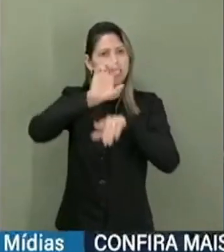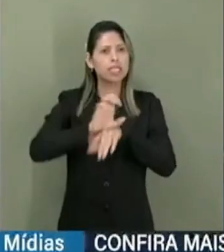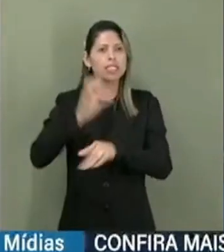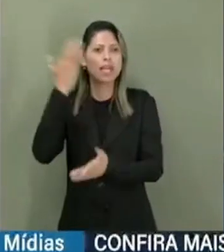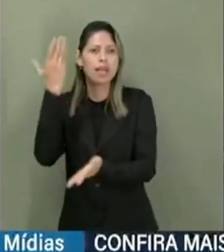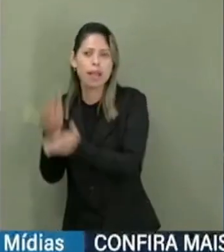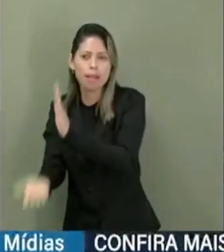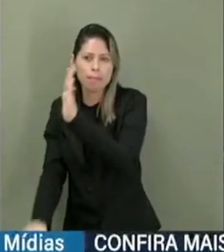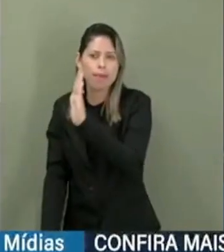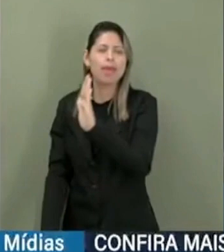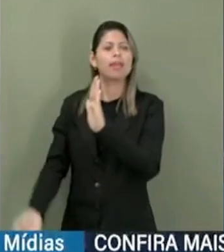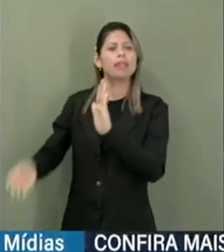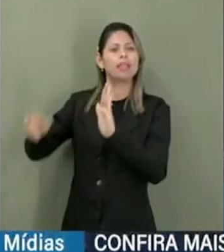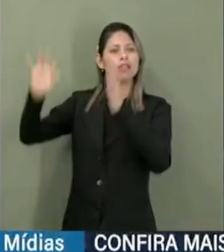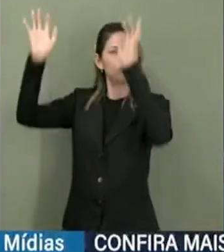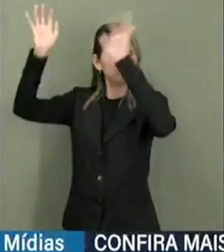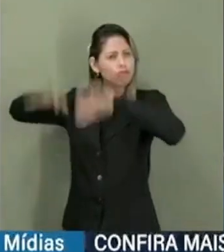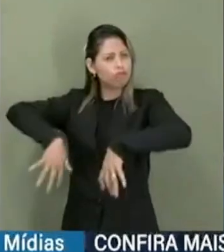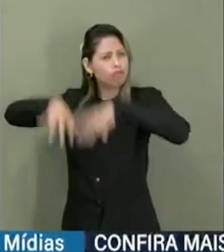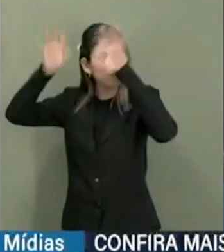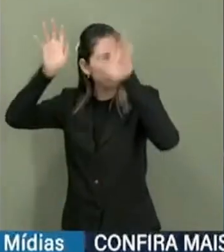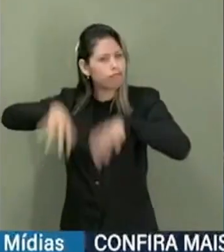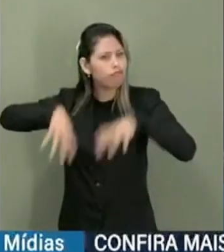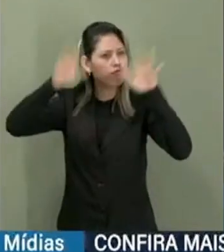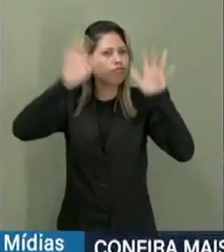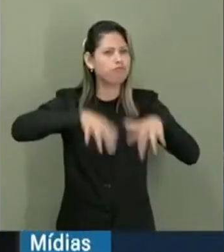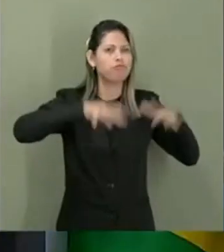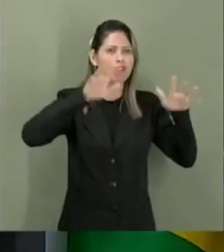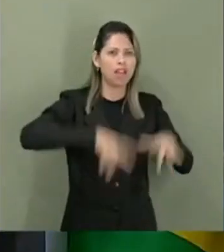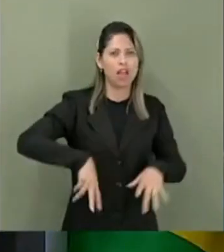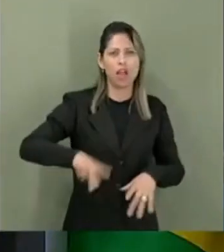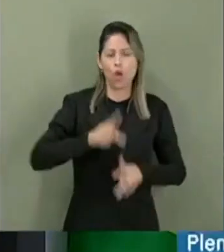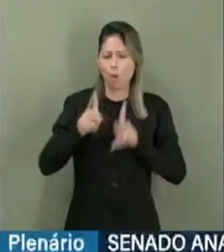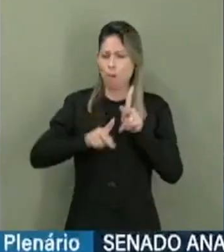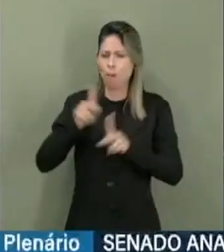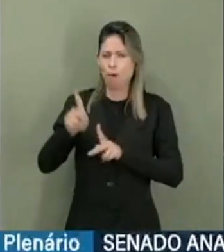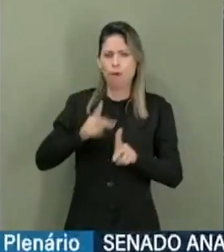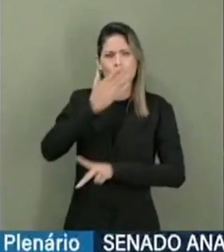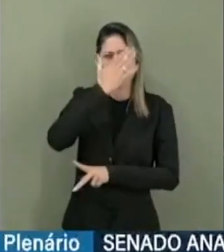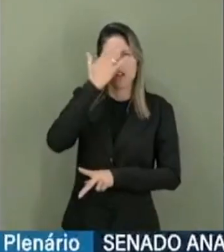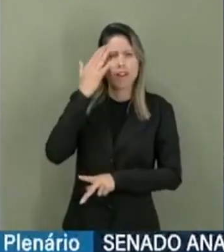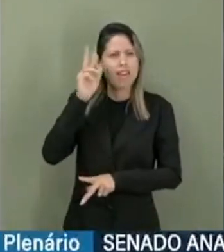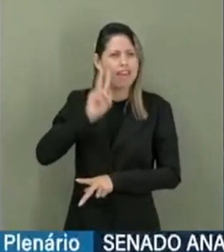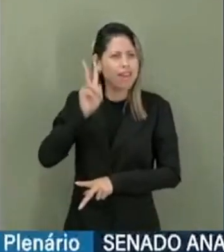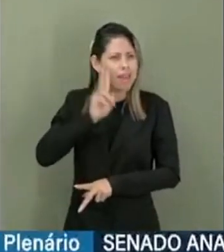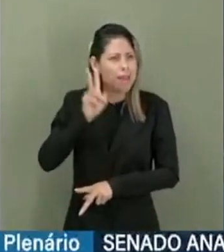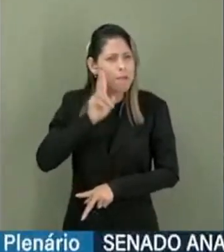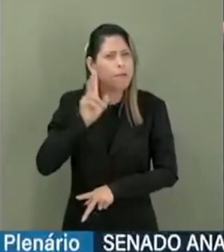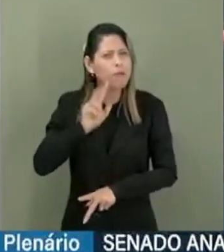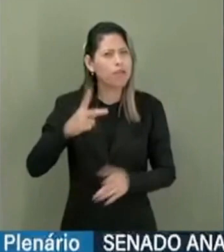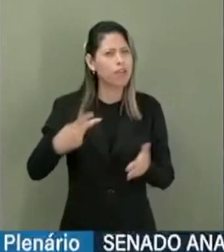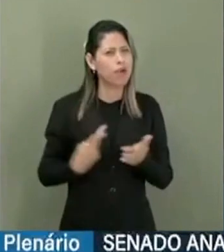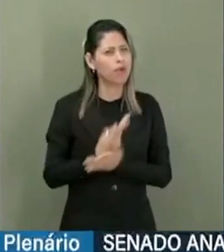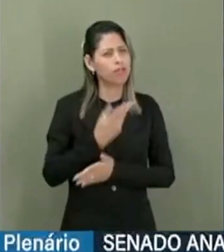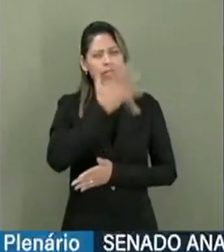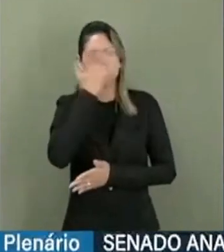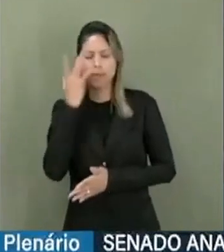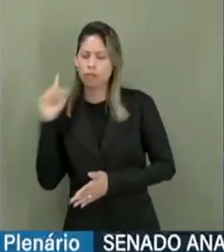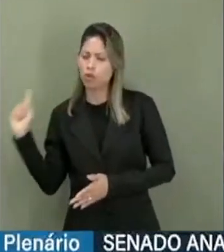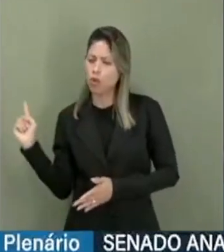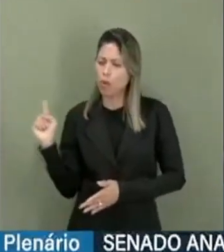meio da chuva Será que o povo brasileiro não tem memória para lembrar essas coisas e alguém chegar aqui